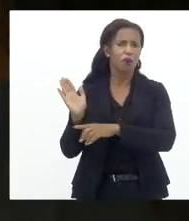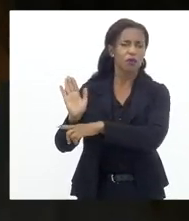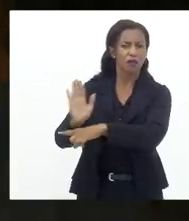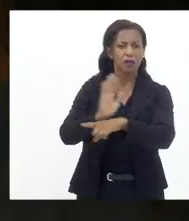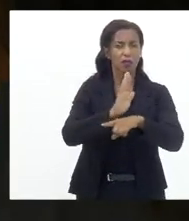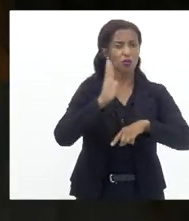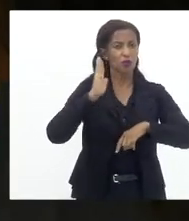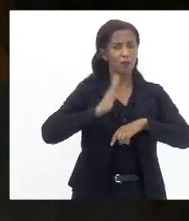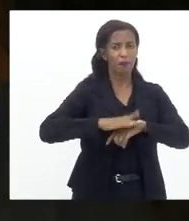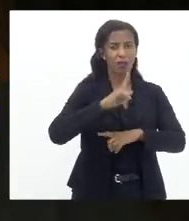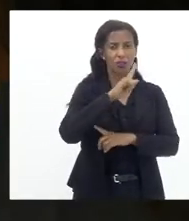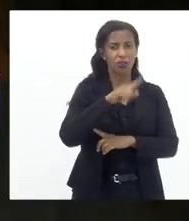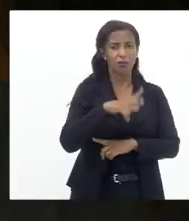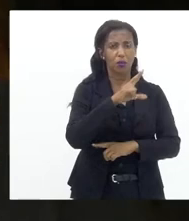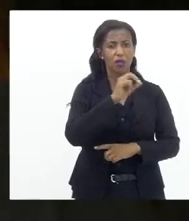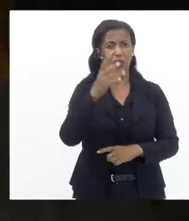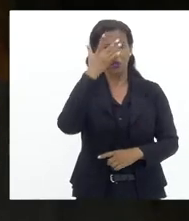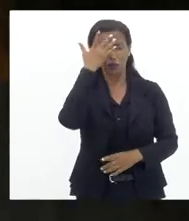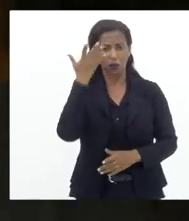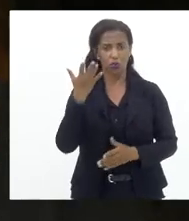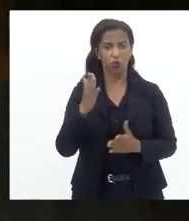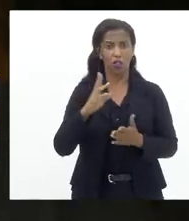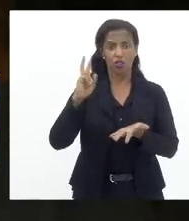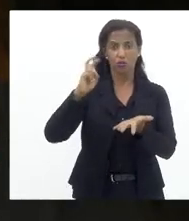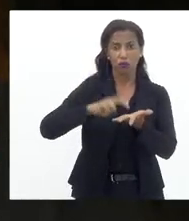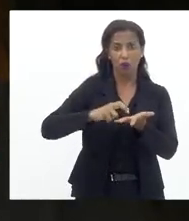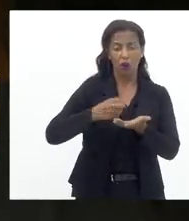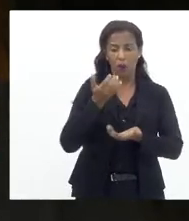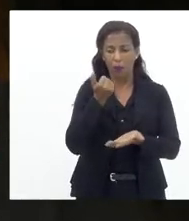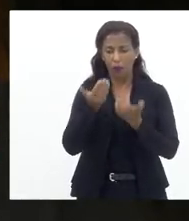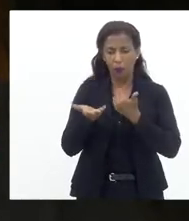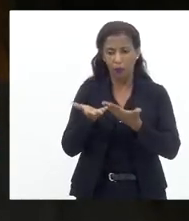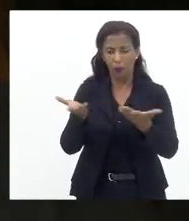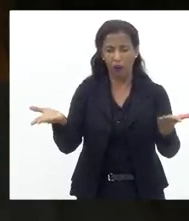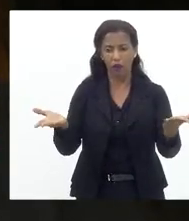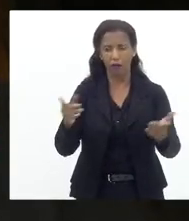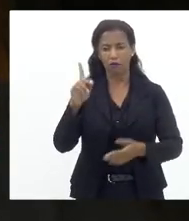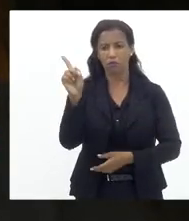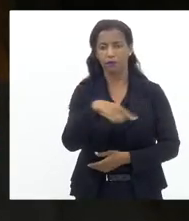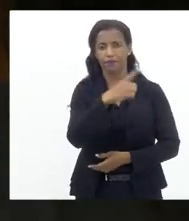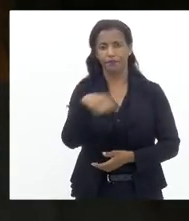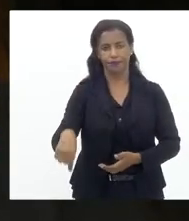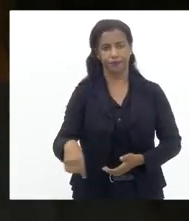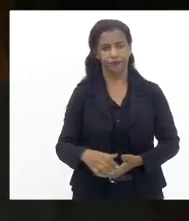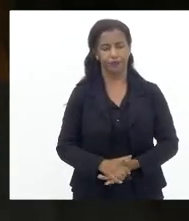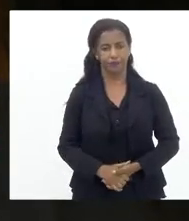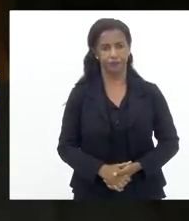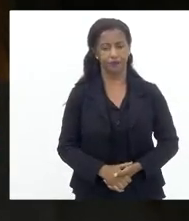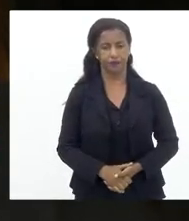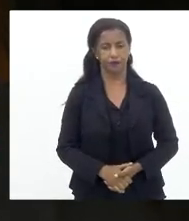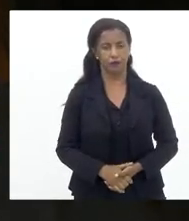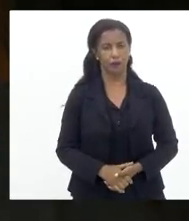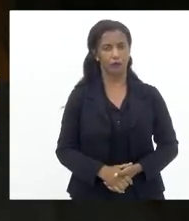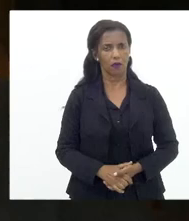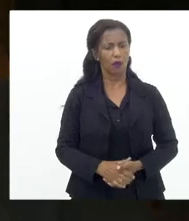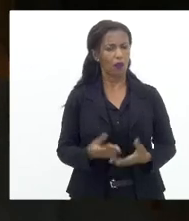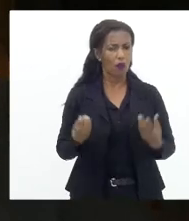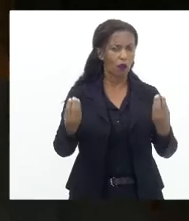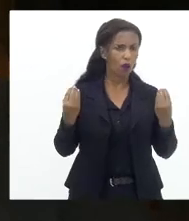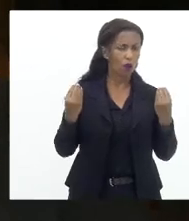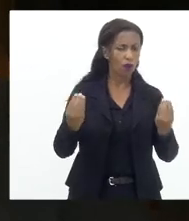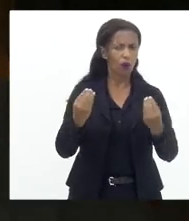mais de 1500 pessoas durante o dia estava suspenso e não é possível